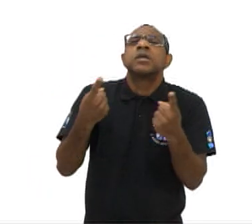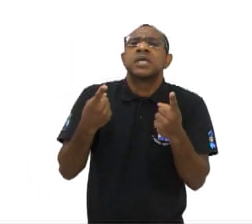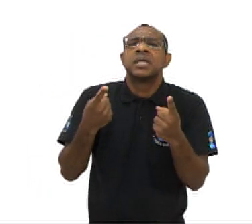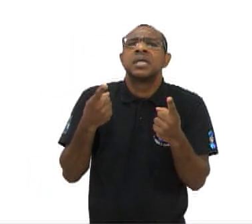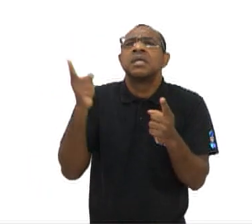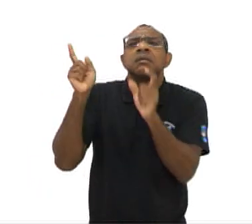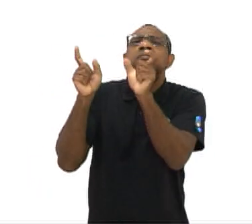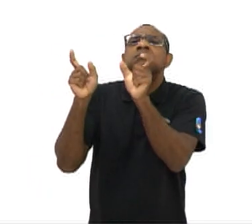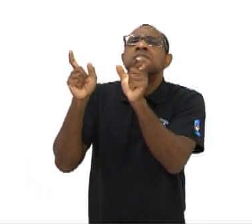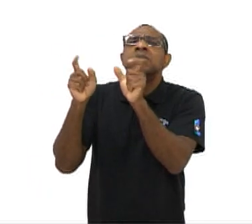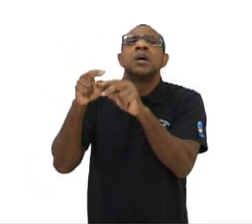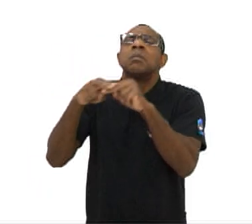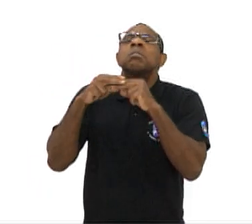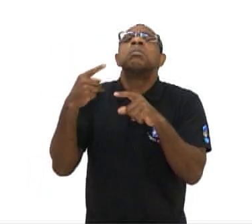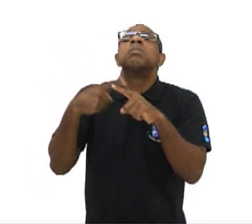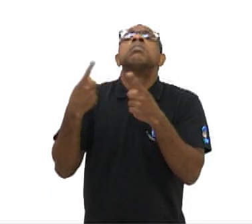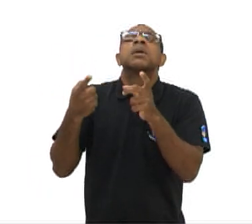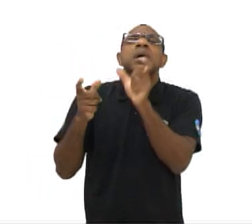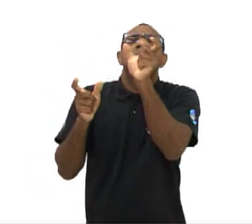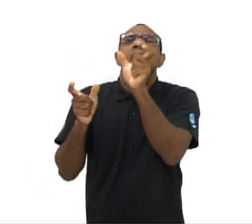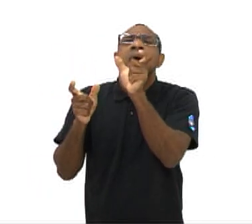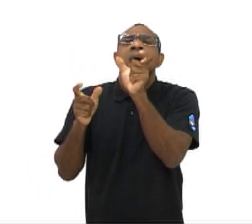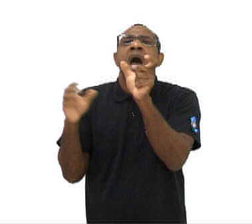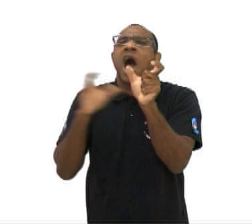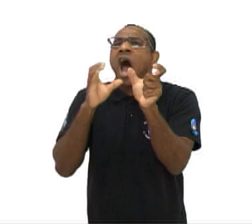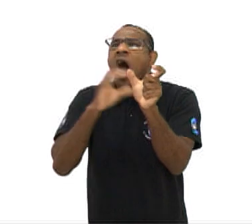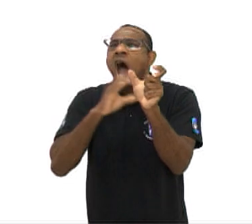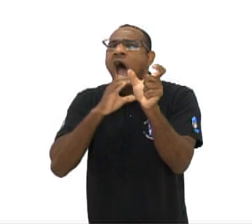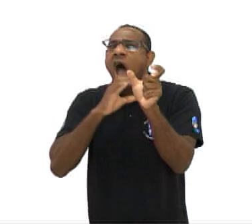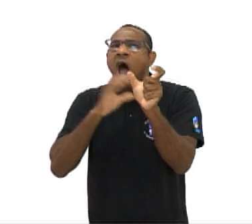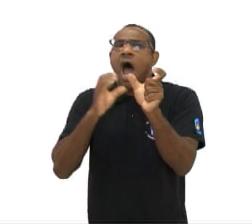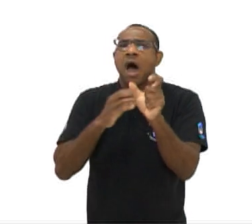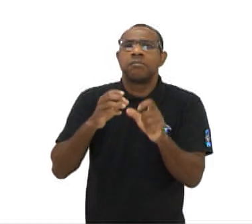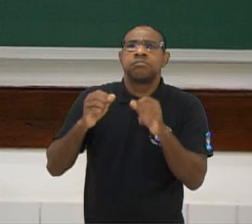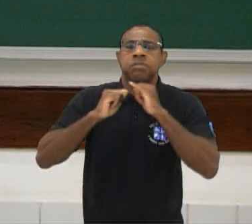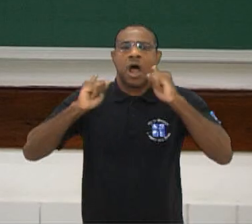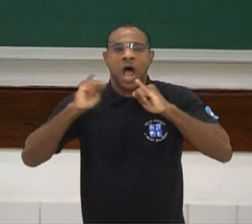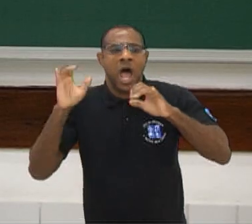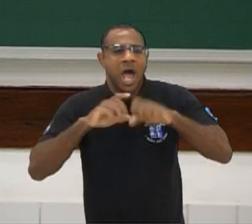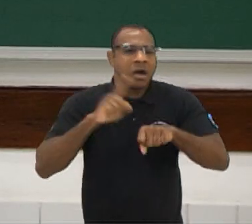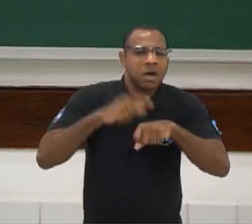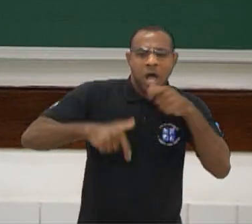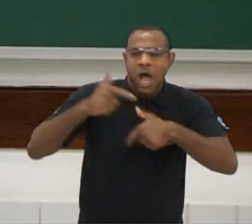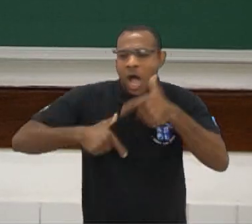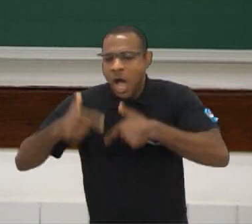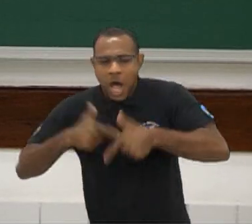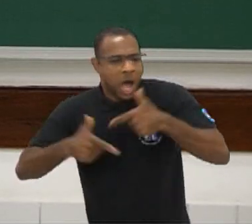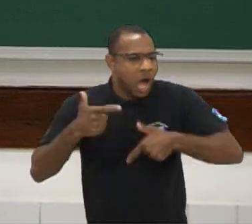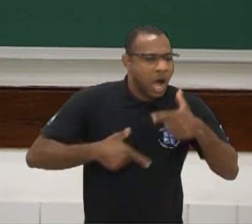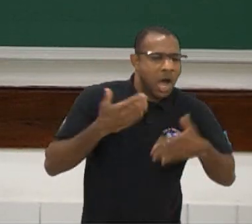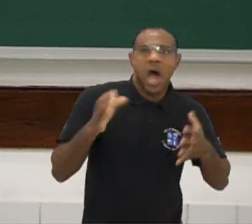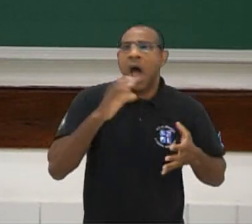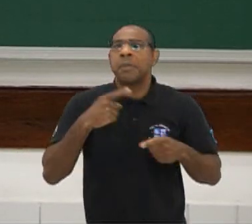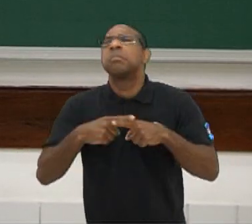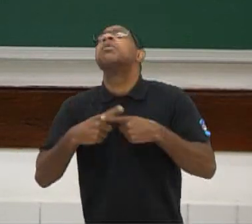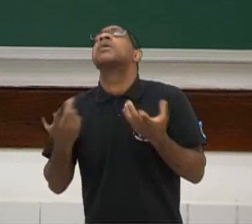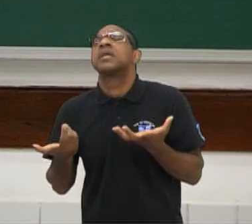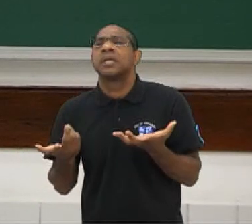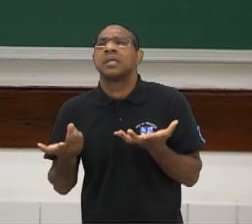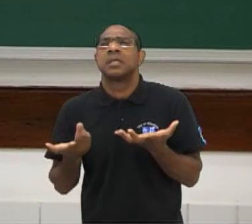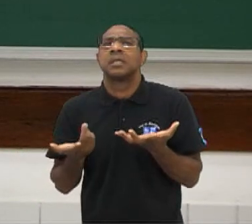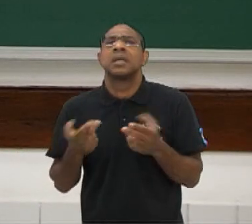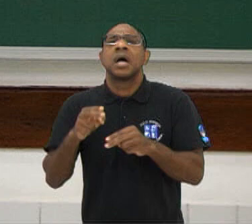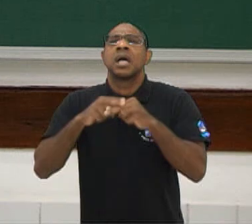correria? E quais podem ser as consequências? Vou dar um tempinho para você pensar nessa causa